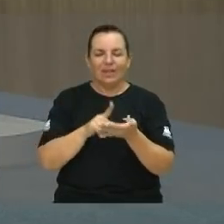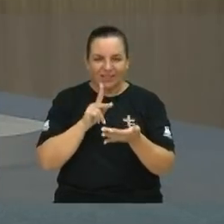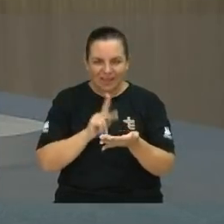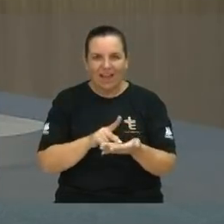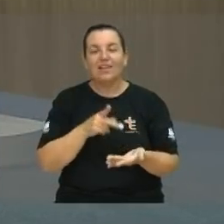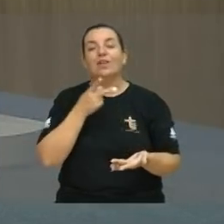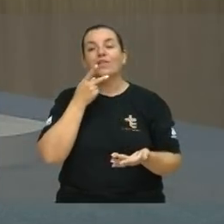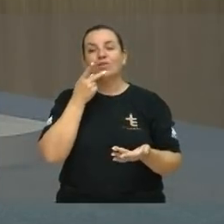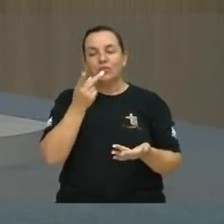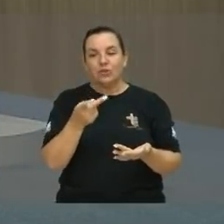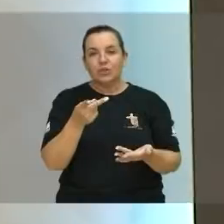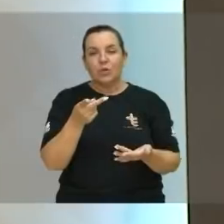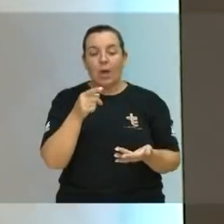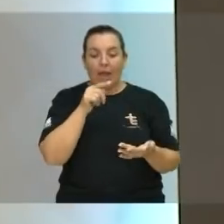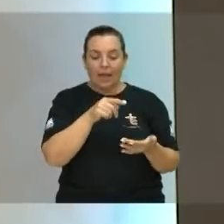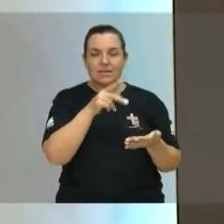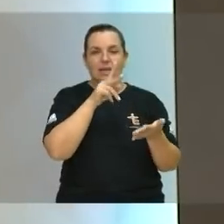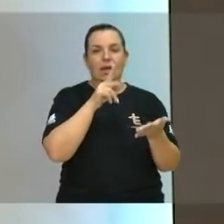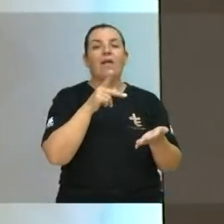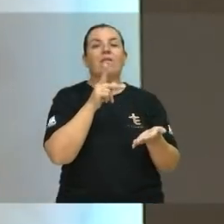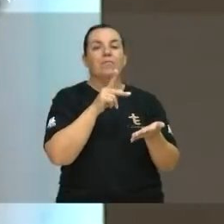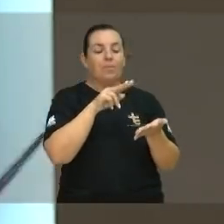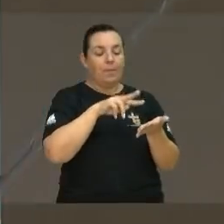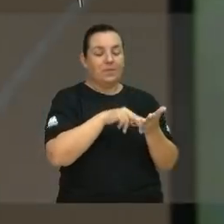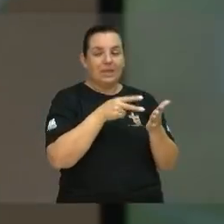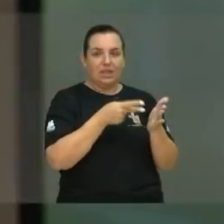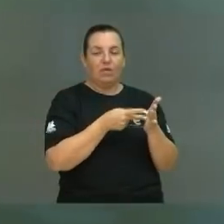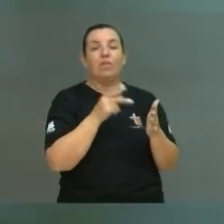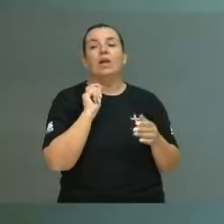telespectadora é